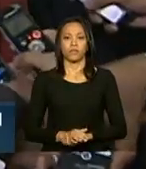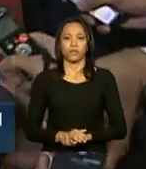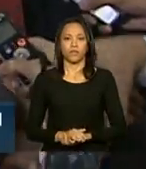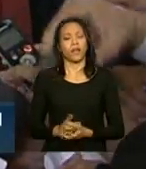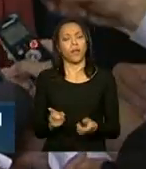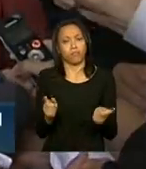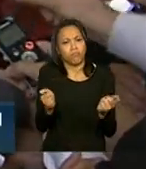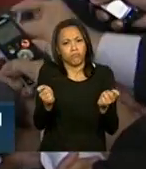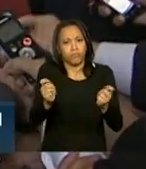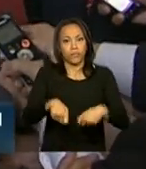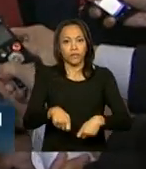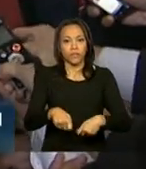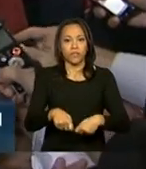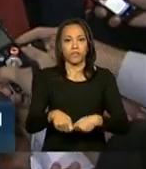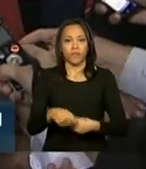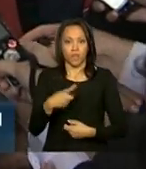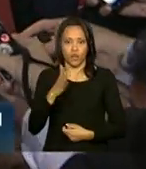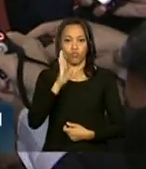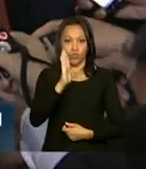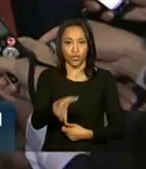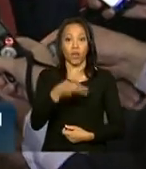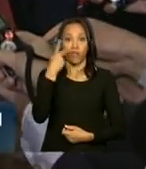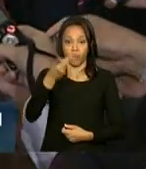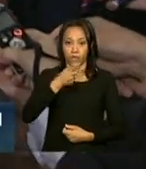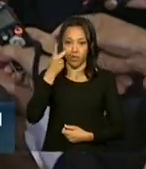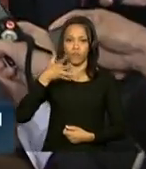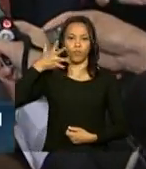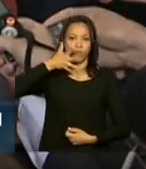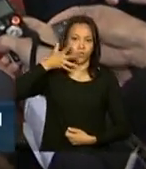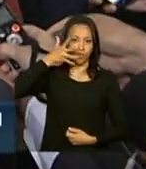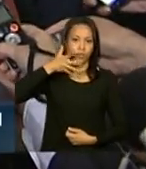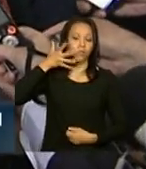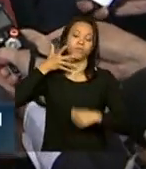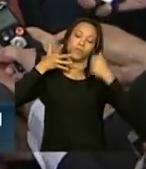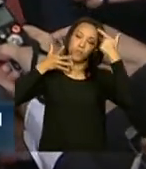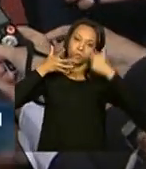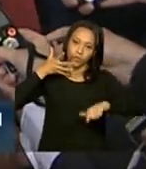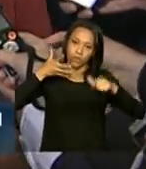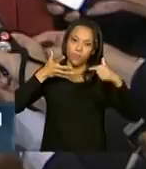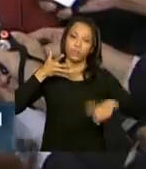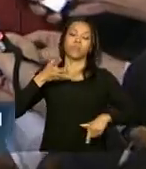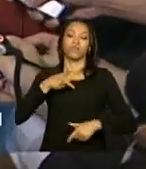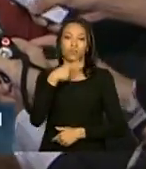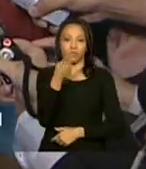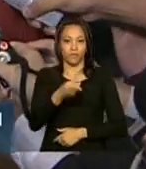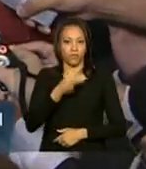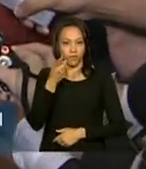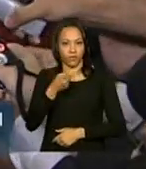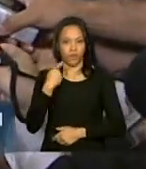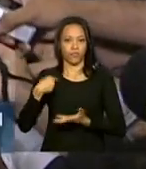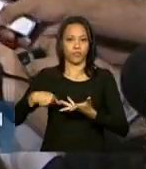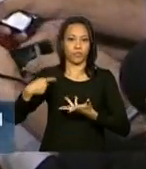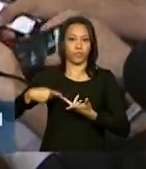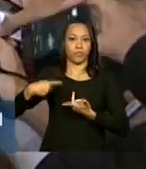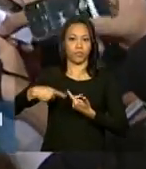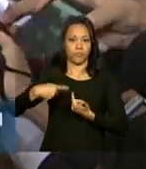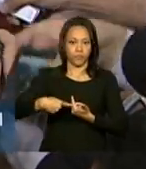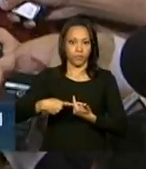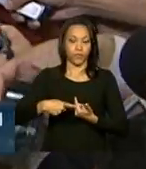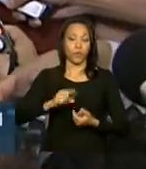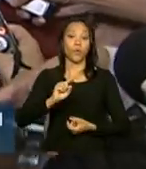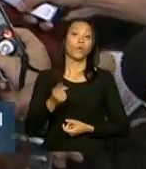é visível. Eu disse no meu pronunciamento e repito todas as aquelas considerações.